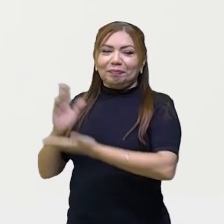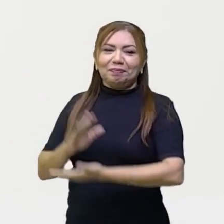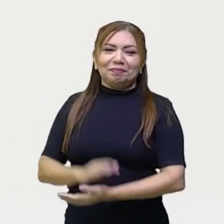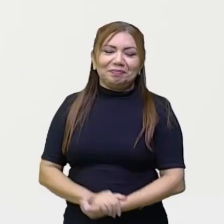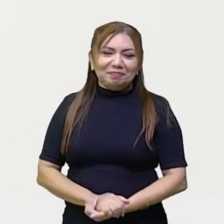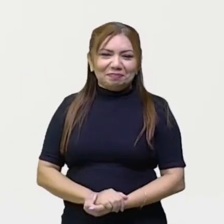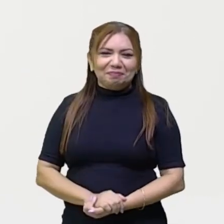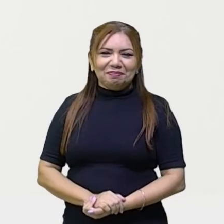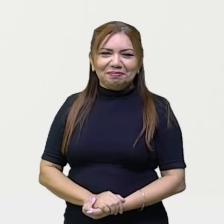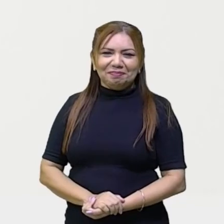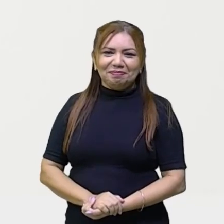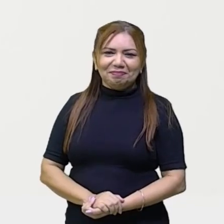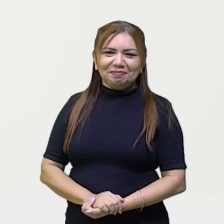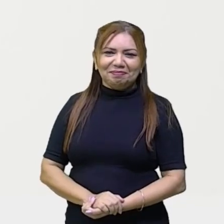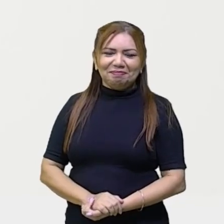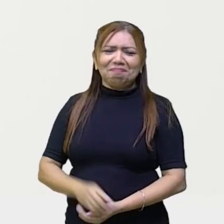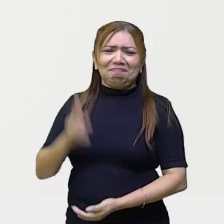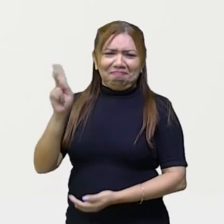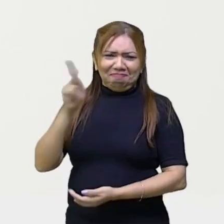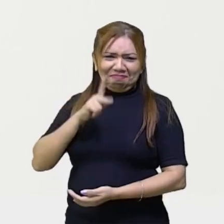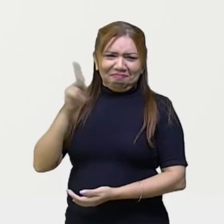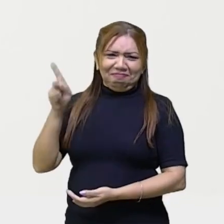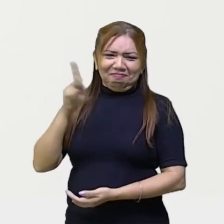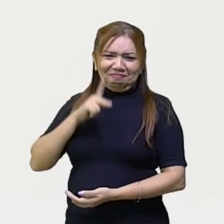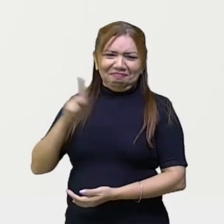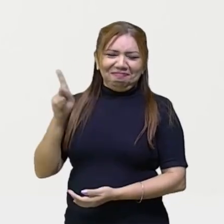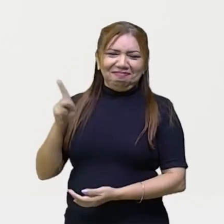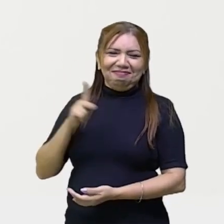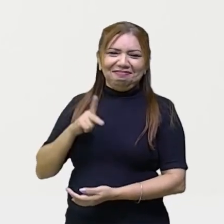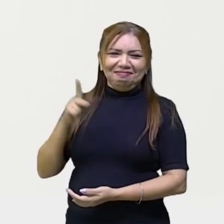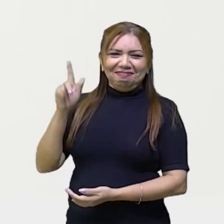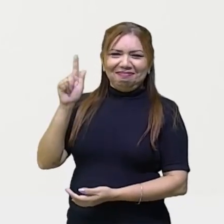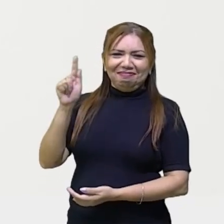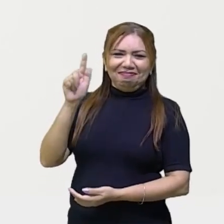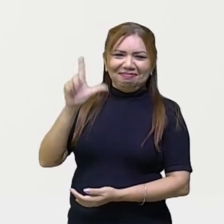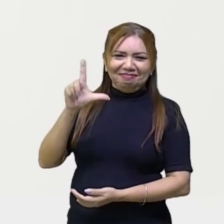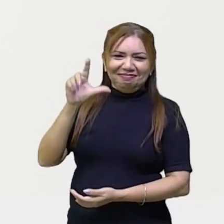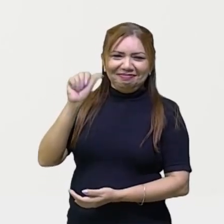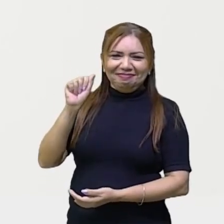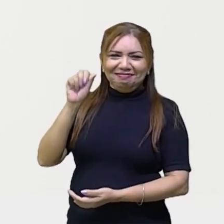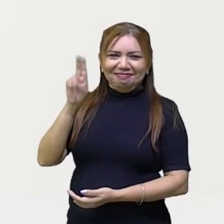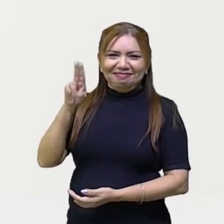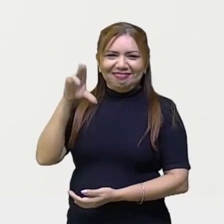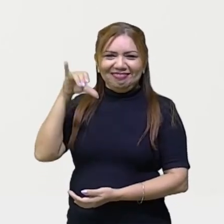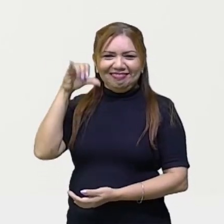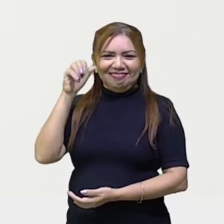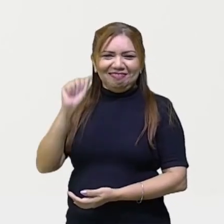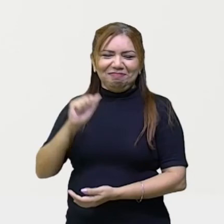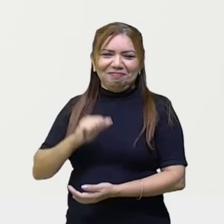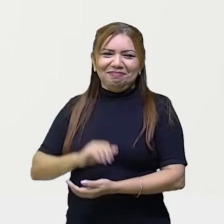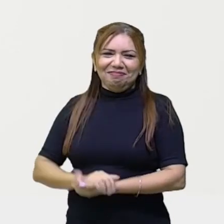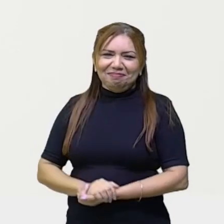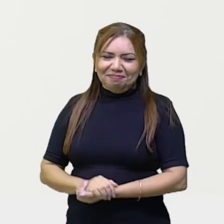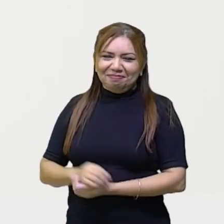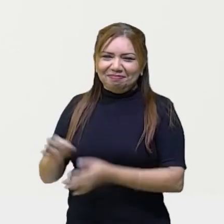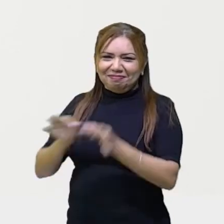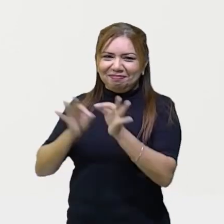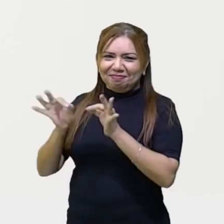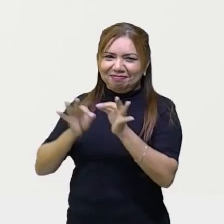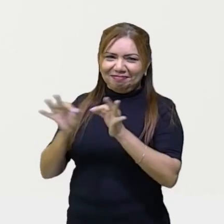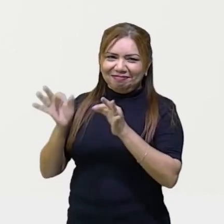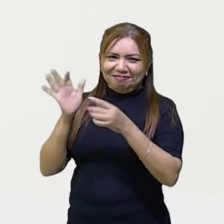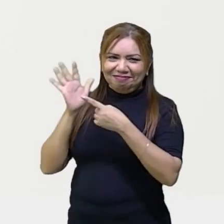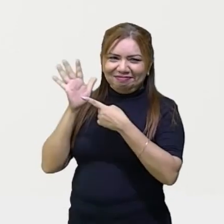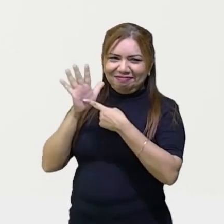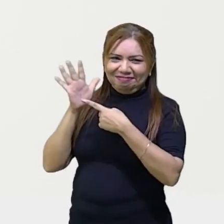essa aqui essa professora muito topzera professora muito de excelência professora Gláucia preparou o seguinte desafio